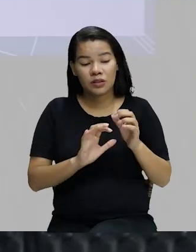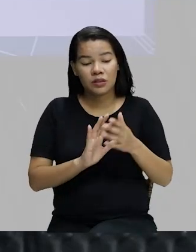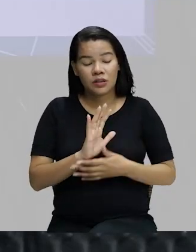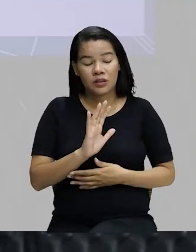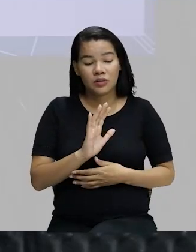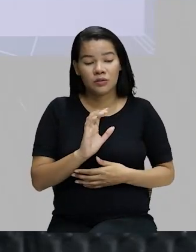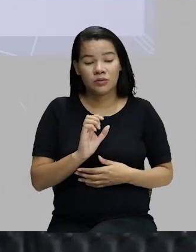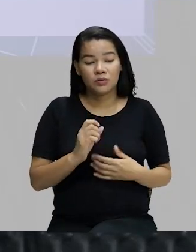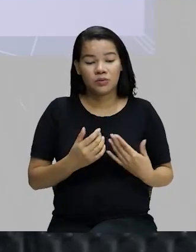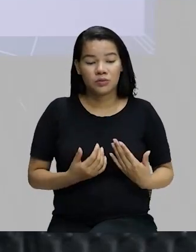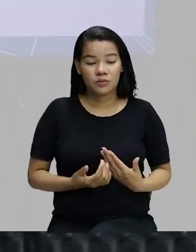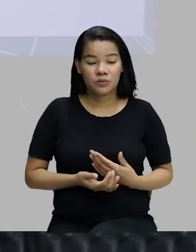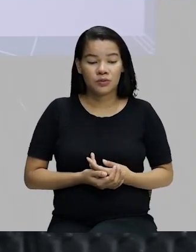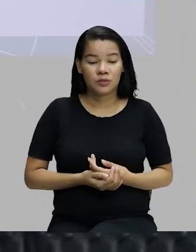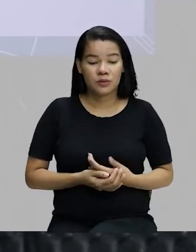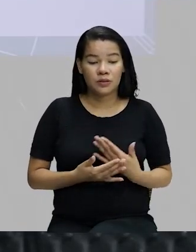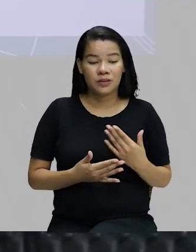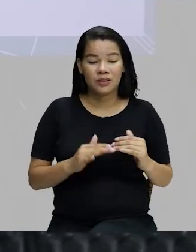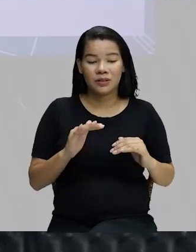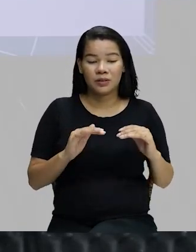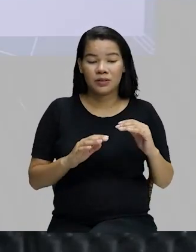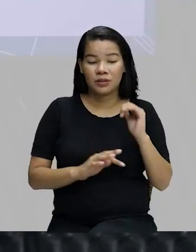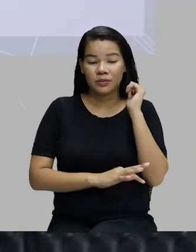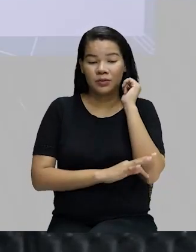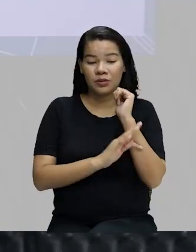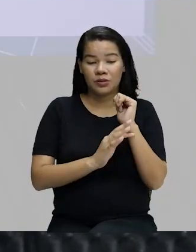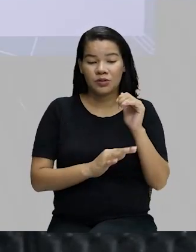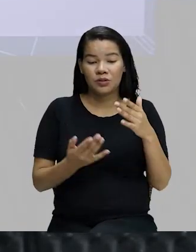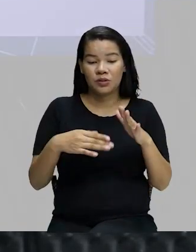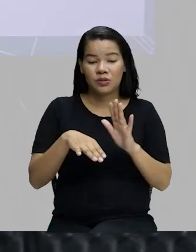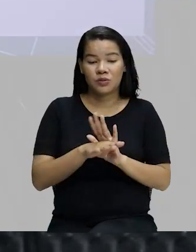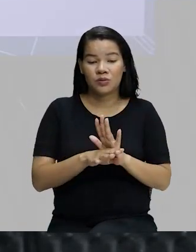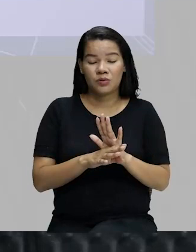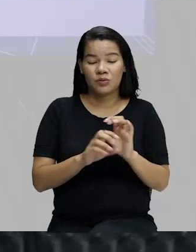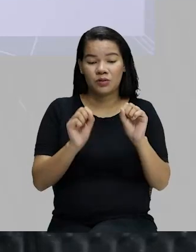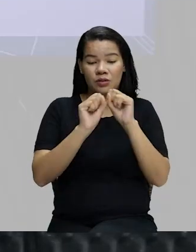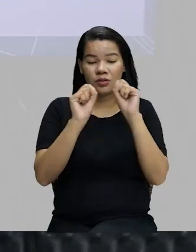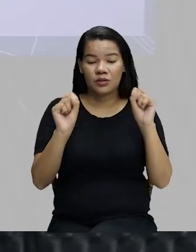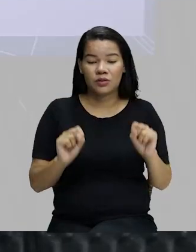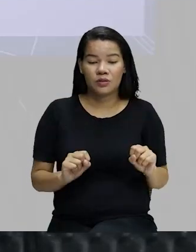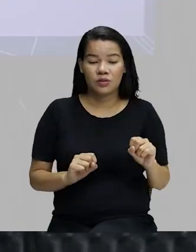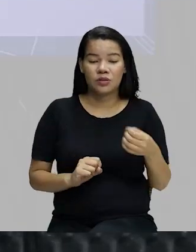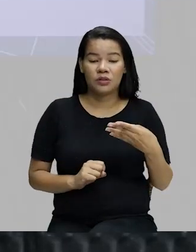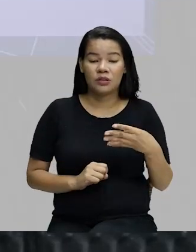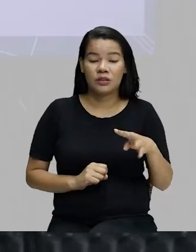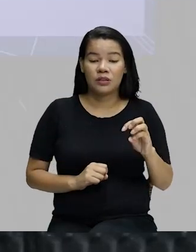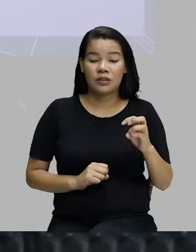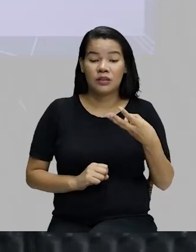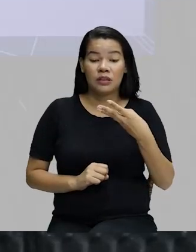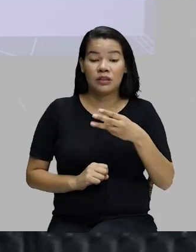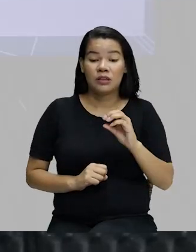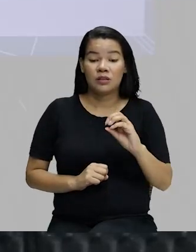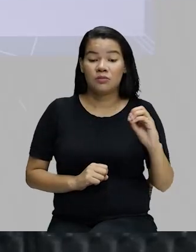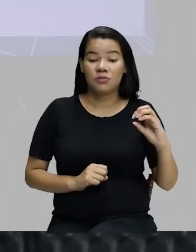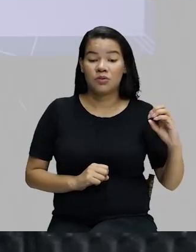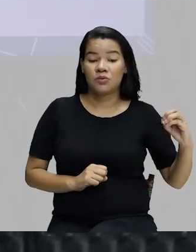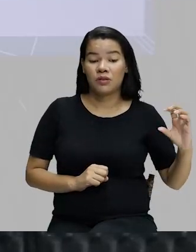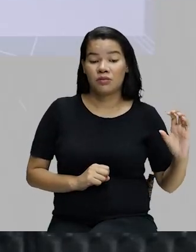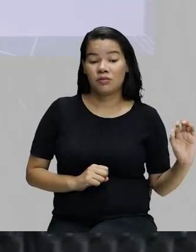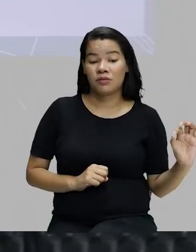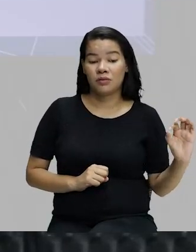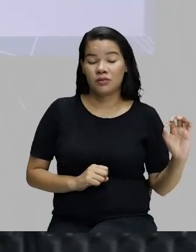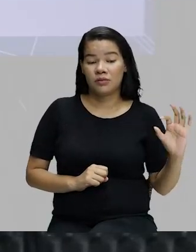incêndio. Então a temperatura chegou no sistema por volta de 3.000 graus Celsius. Então, na